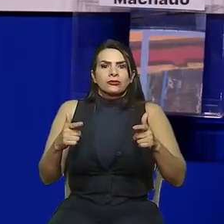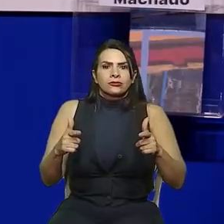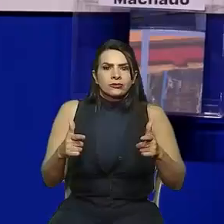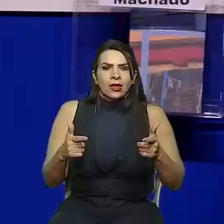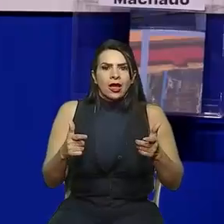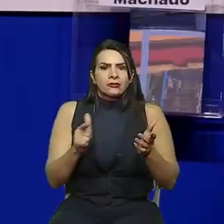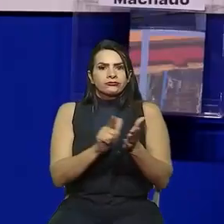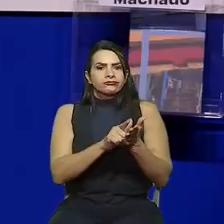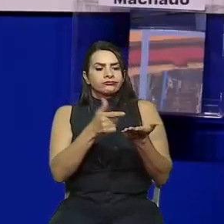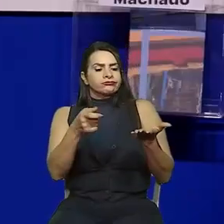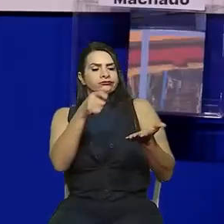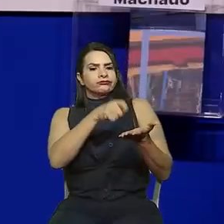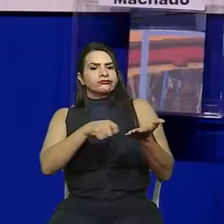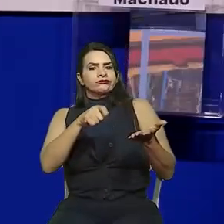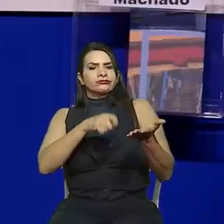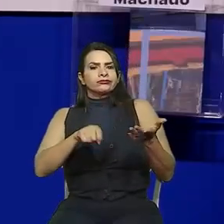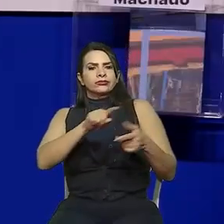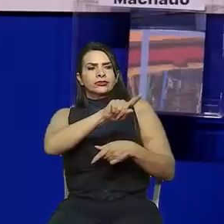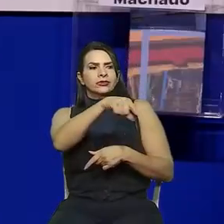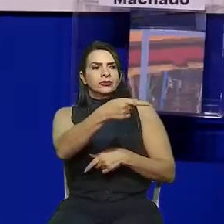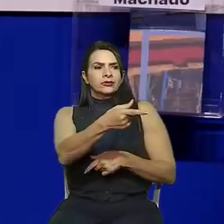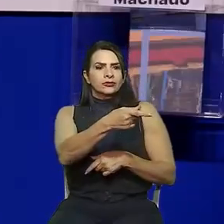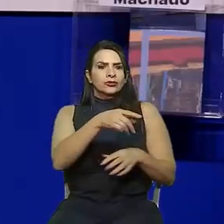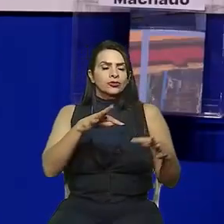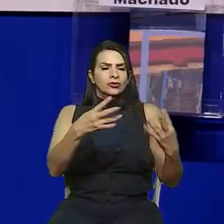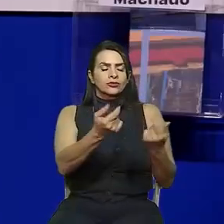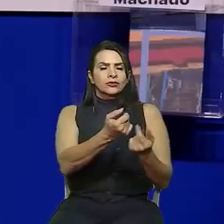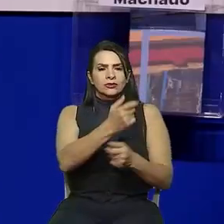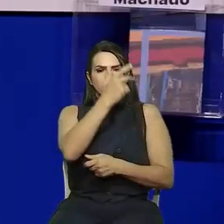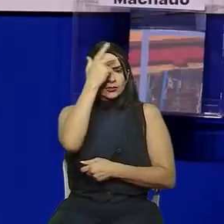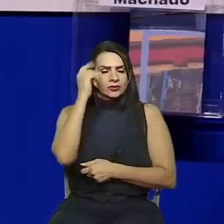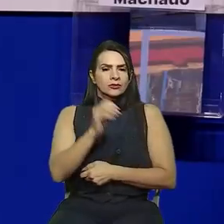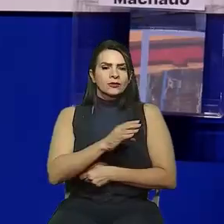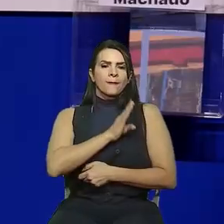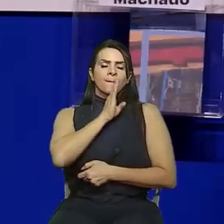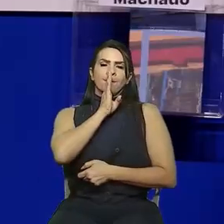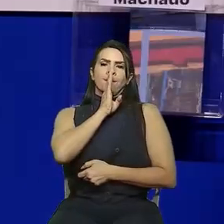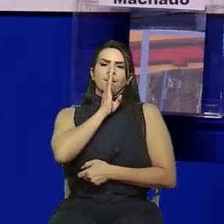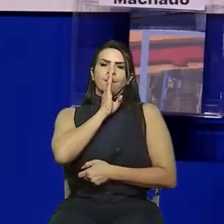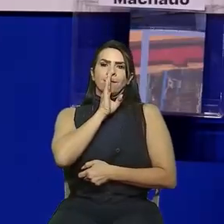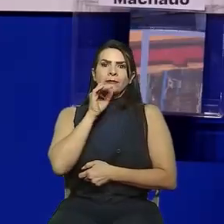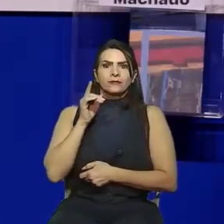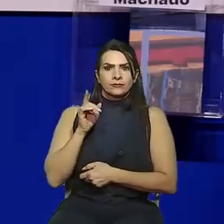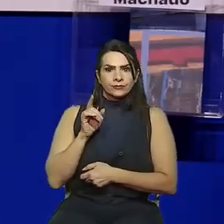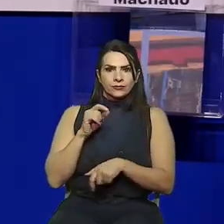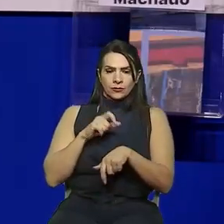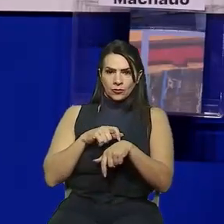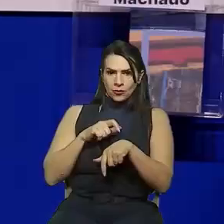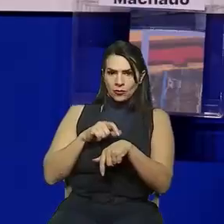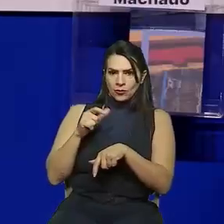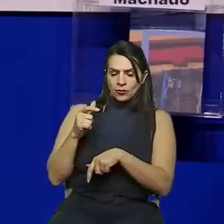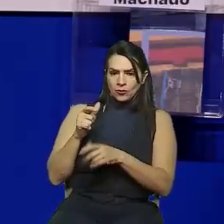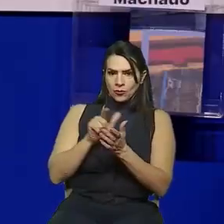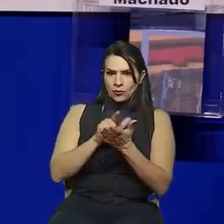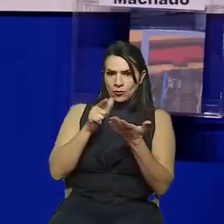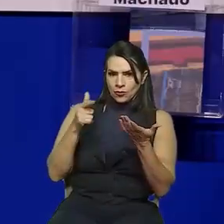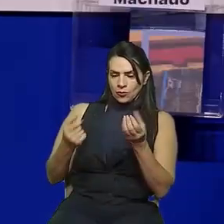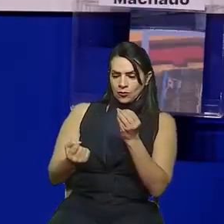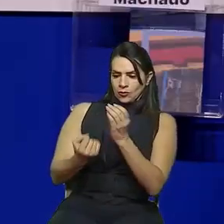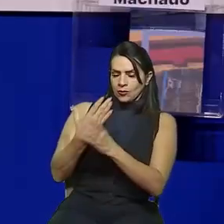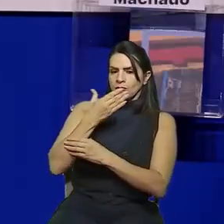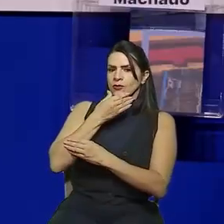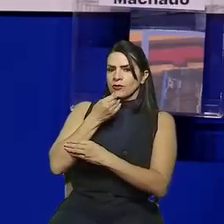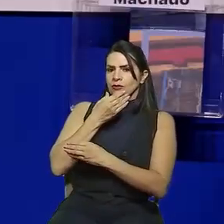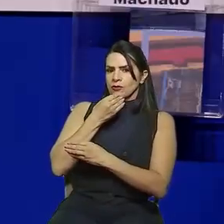mas por quê? Eu falei, porque ninguém quis falar. Nesse momento, um jornalista muito importante que fundou o jornal